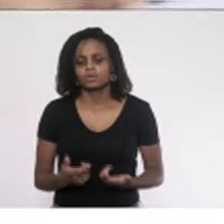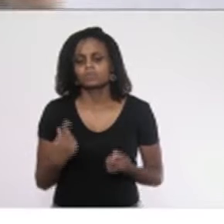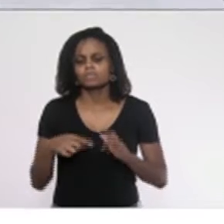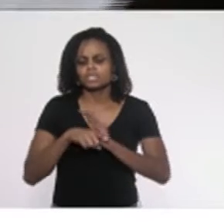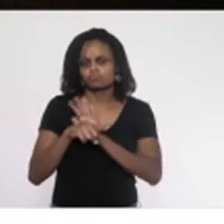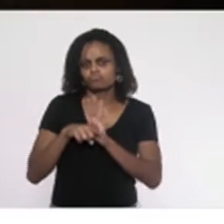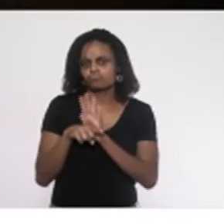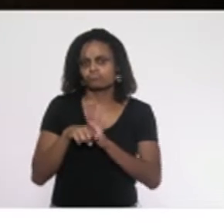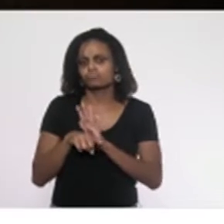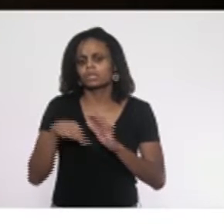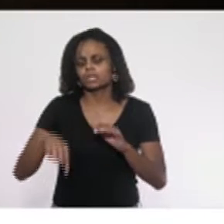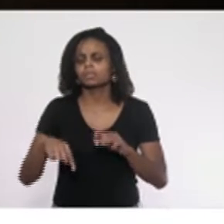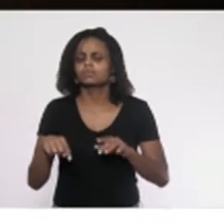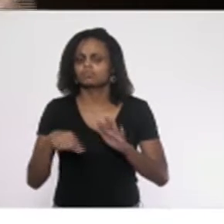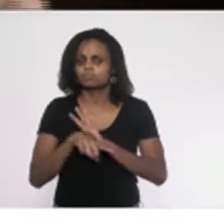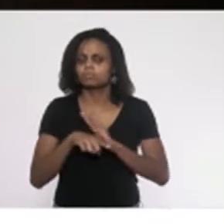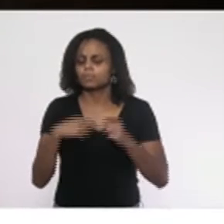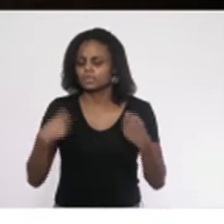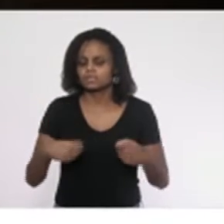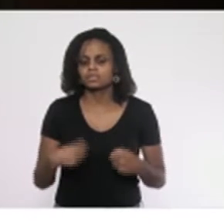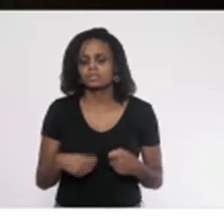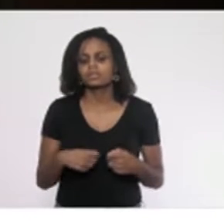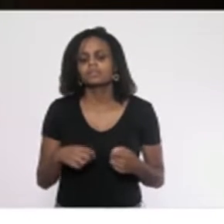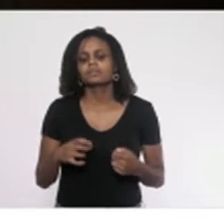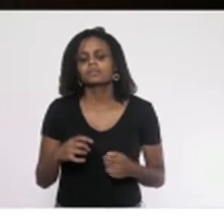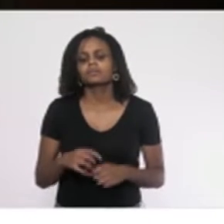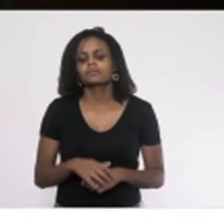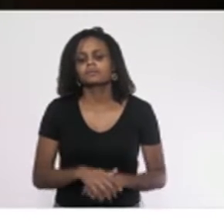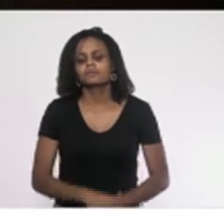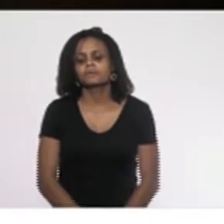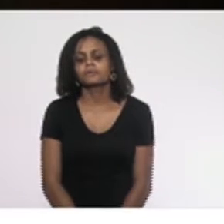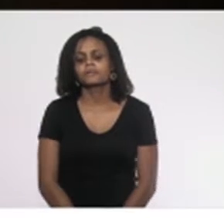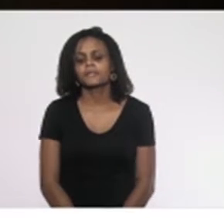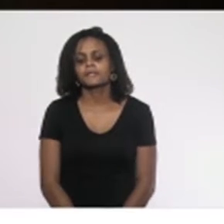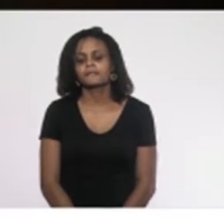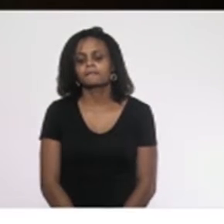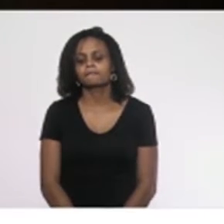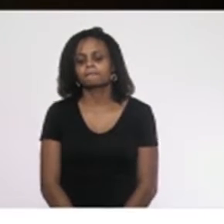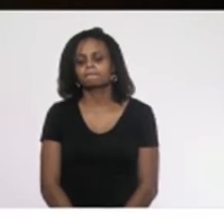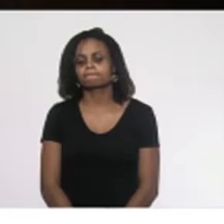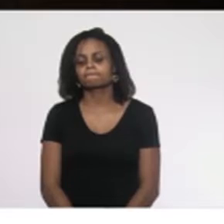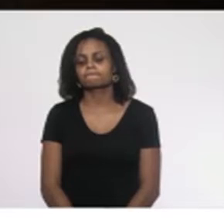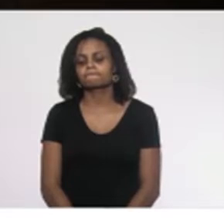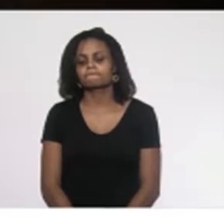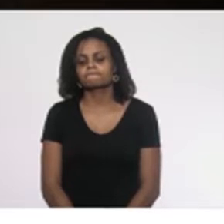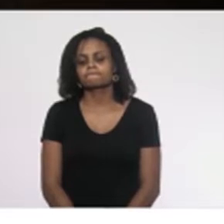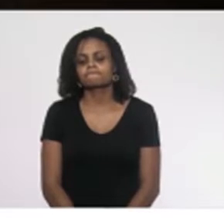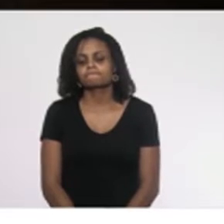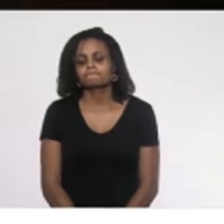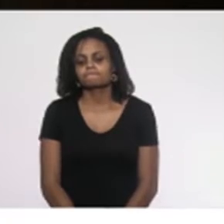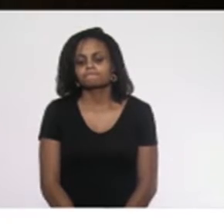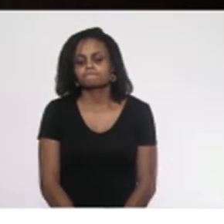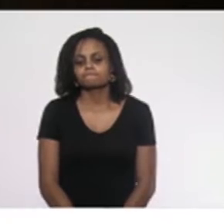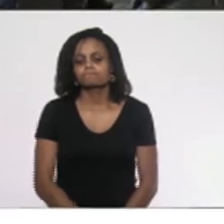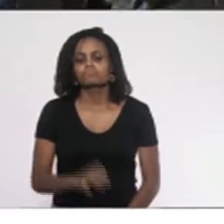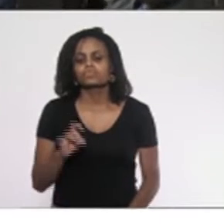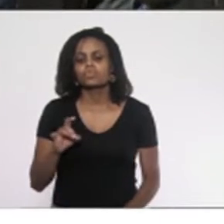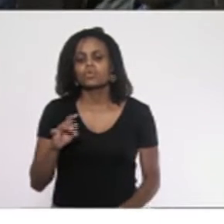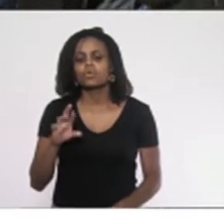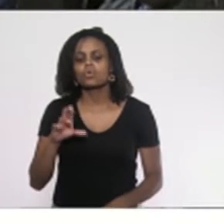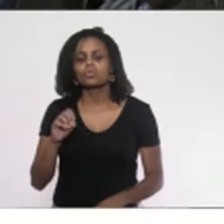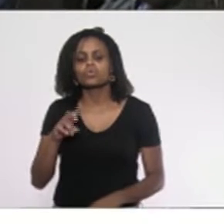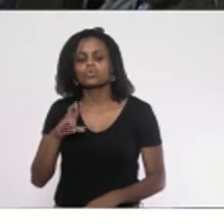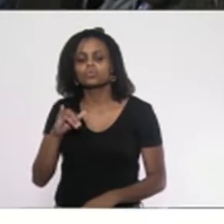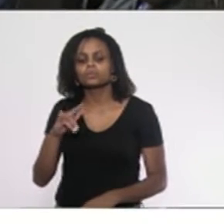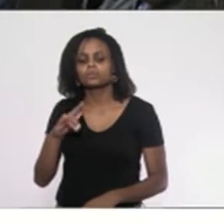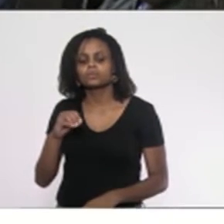pela própria casa. Então, só essa consideração, senhor presidente. Deputado Rodrigo Amorim, só uma pequena parte ao senhor.